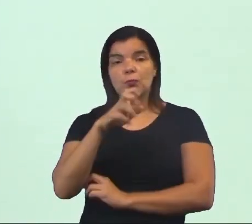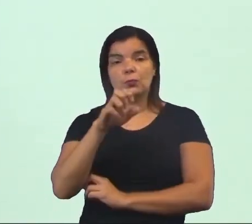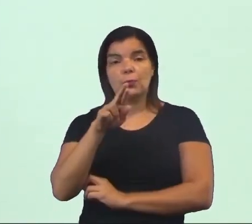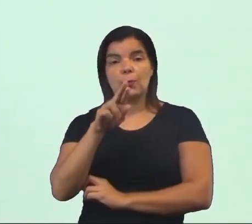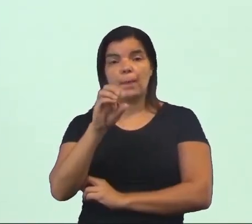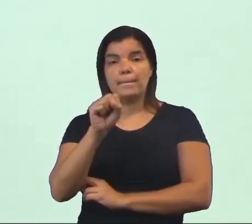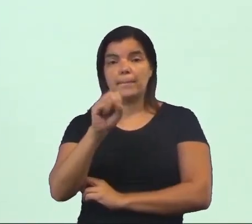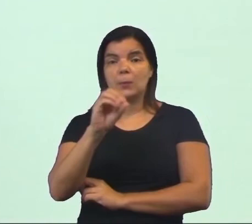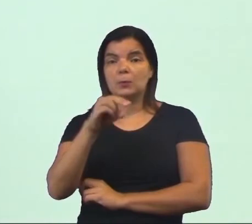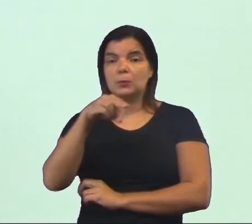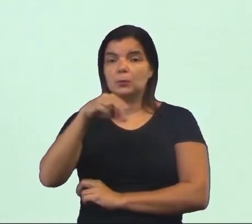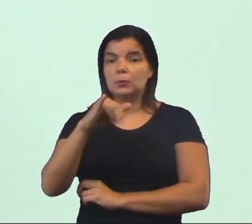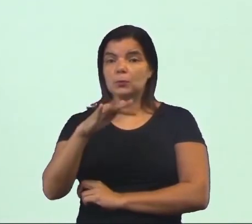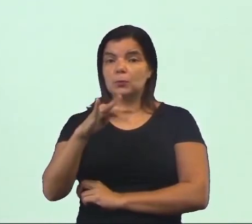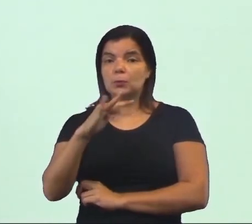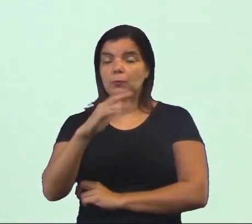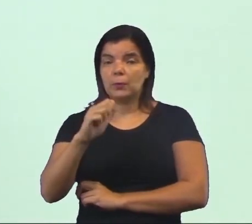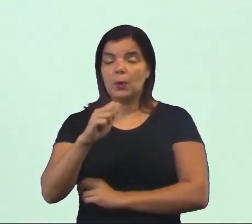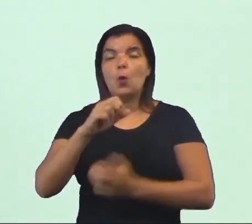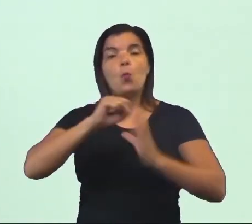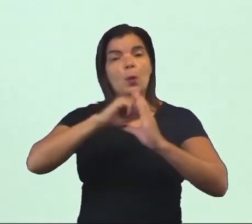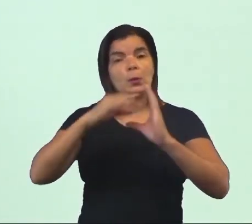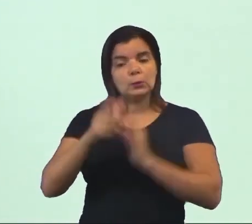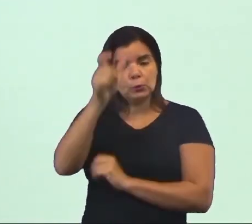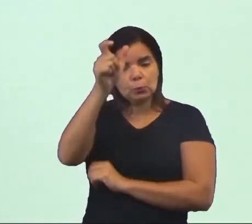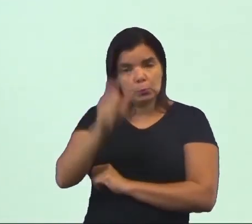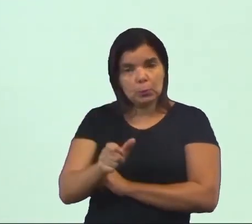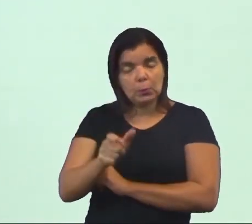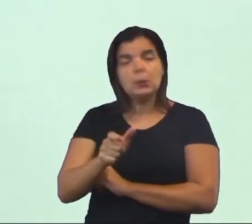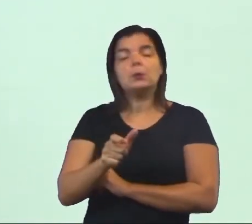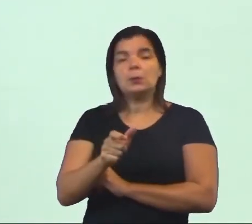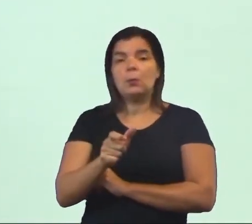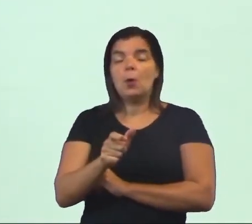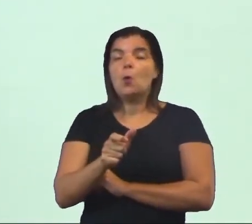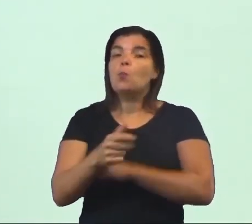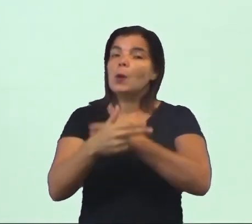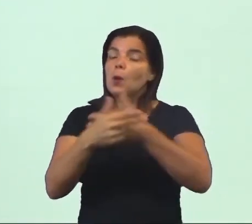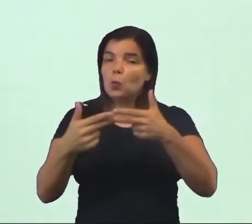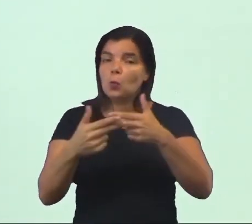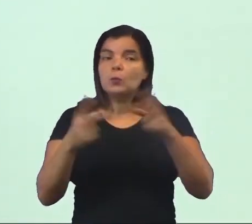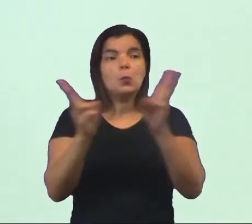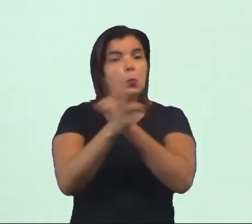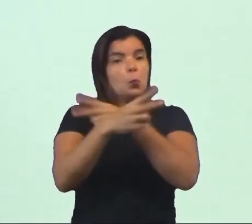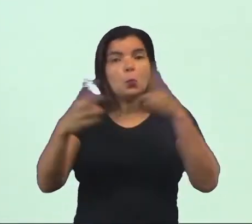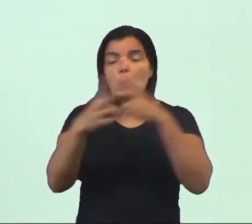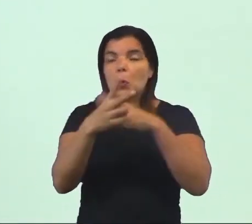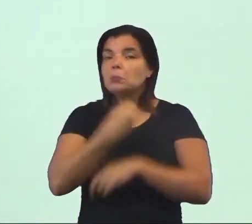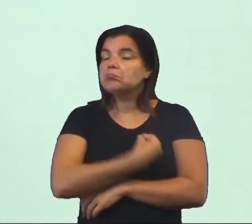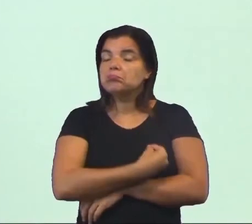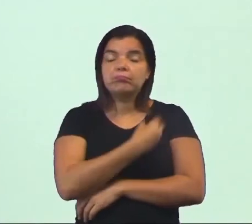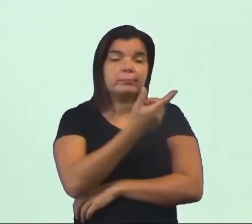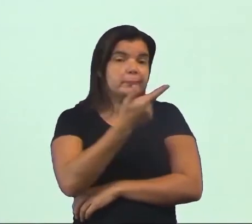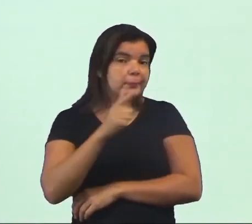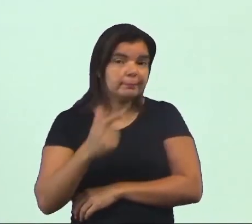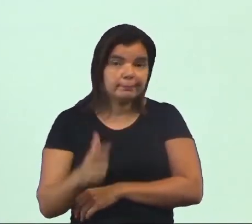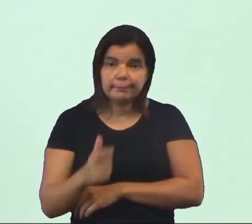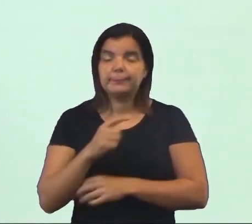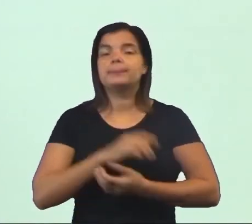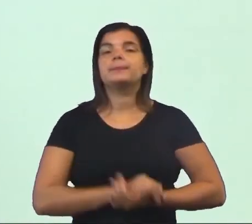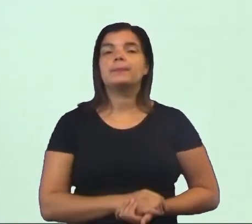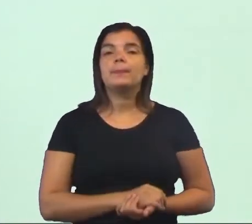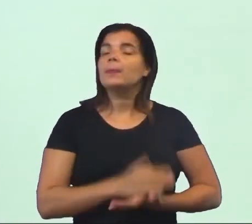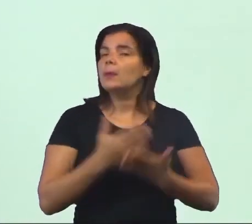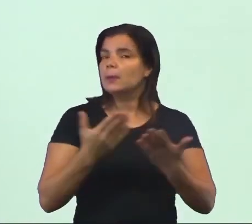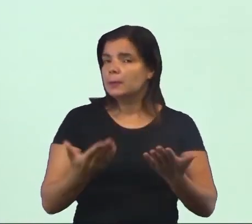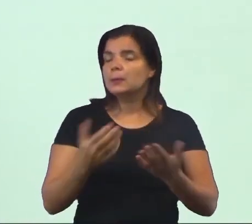atribuindo uma característica humana, acariciar, para um ser inanimado, que é o vento, um ser que não tem essa característica.